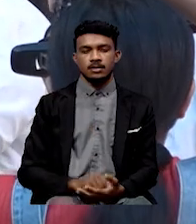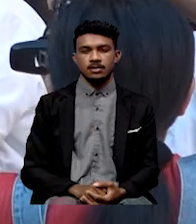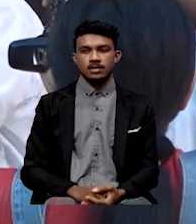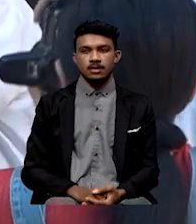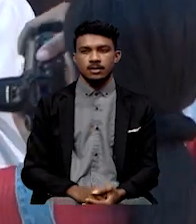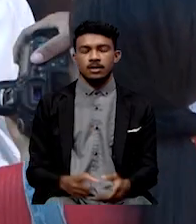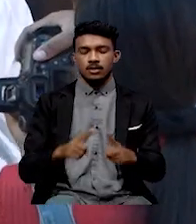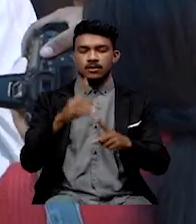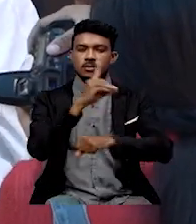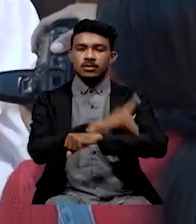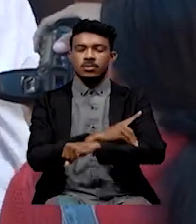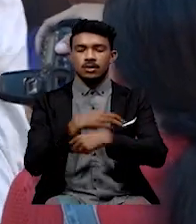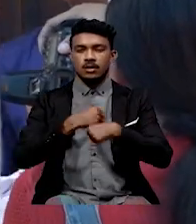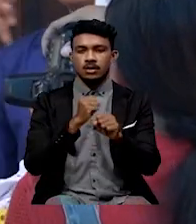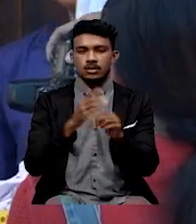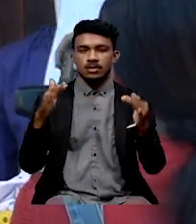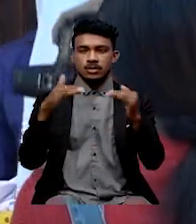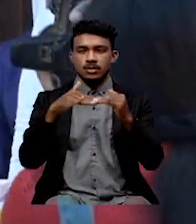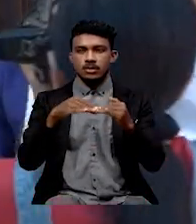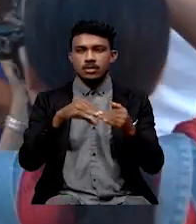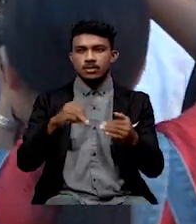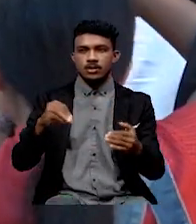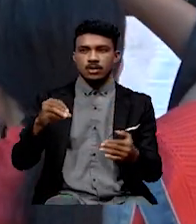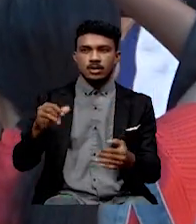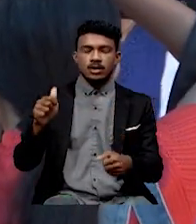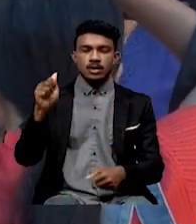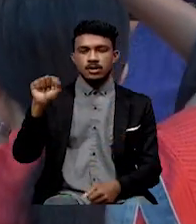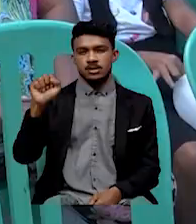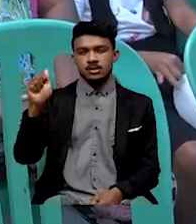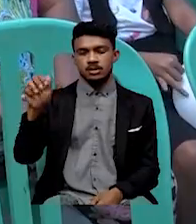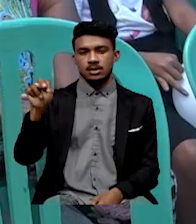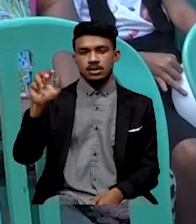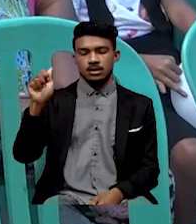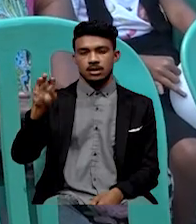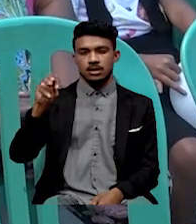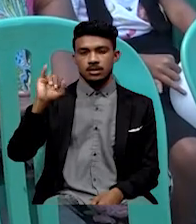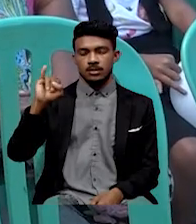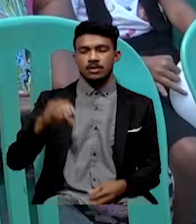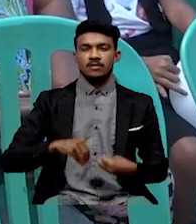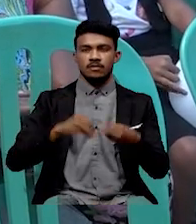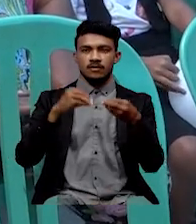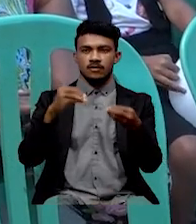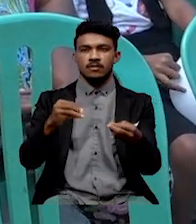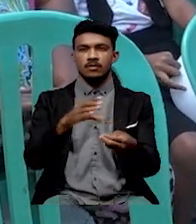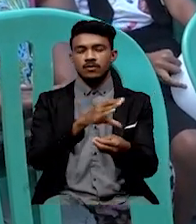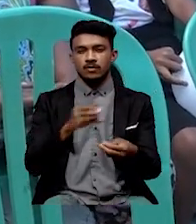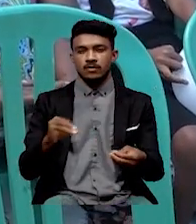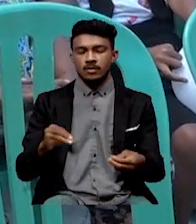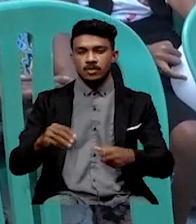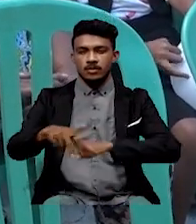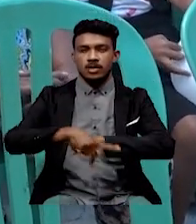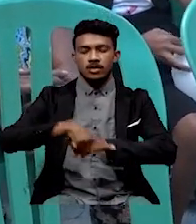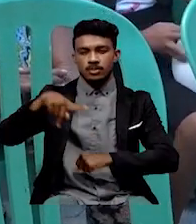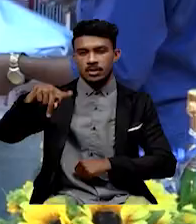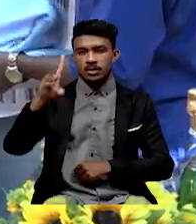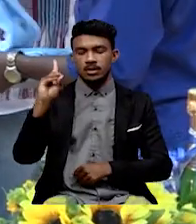Hafoi halo deklarasaun afiliação, Mariano Assanami Sabino Lopes entrega simbolicamente atributo Partido